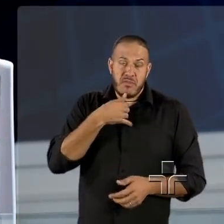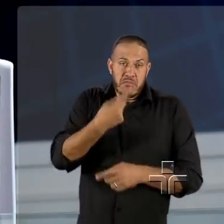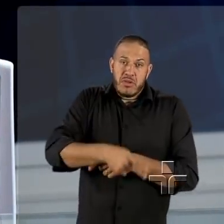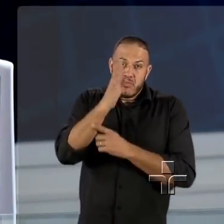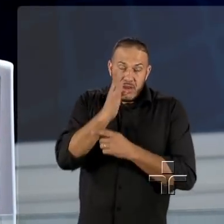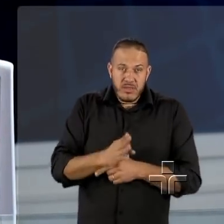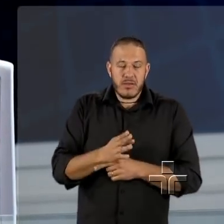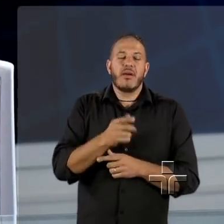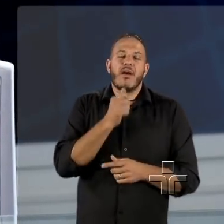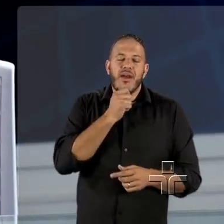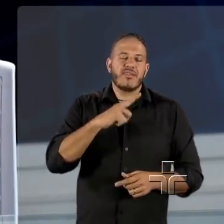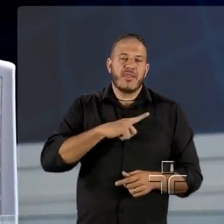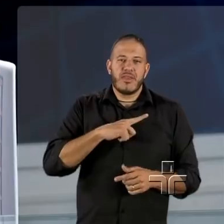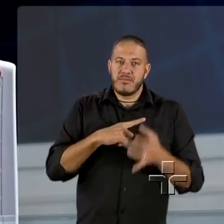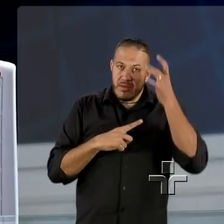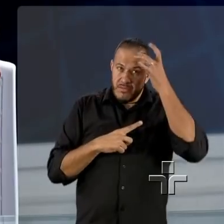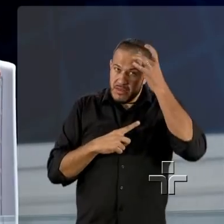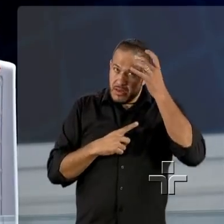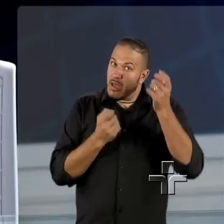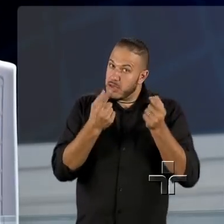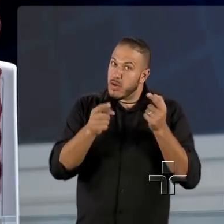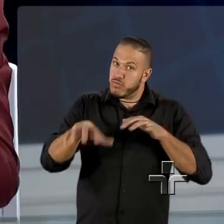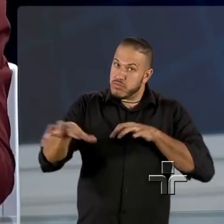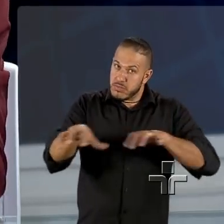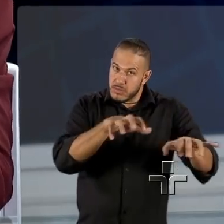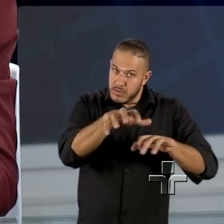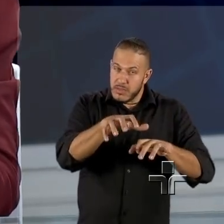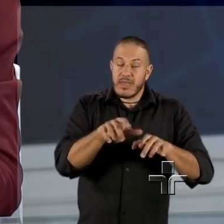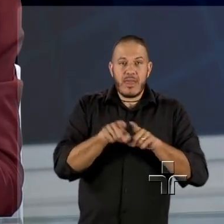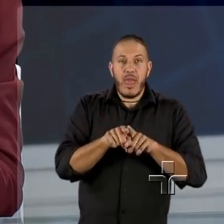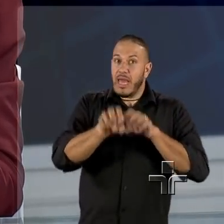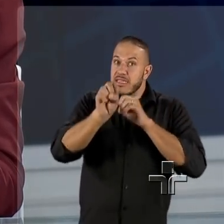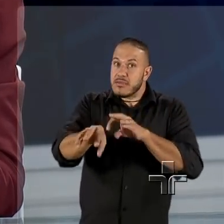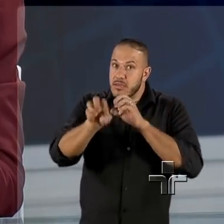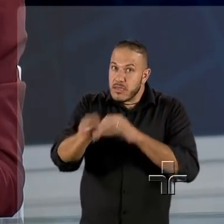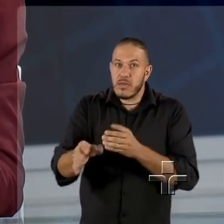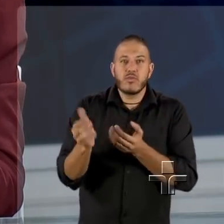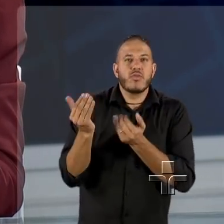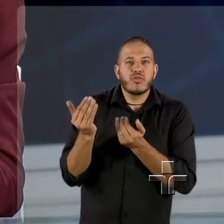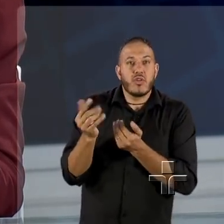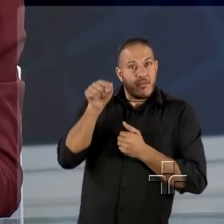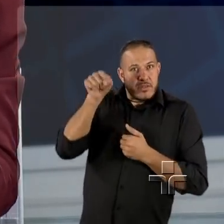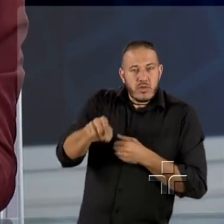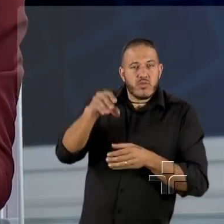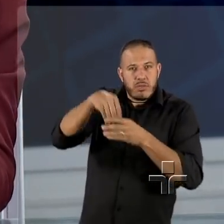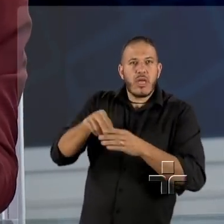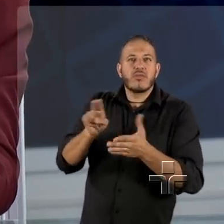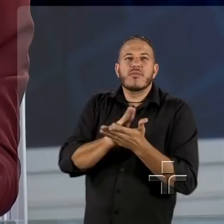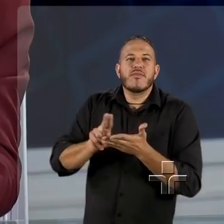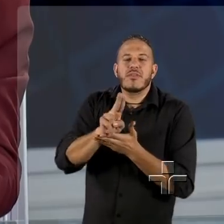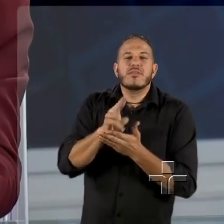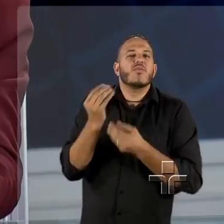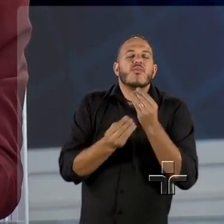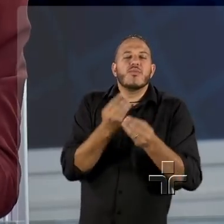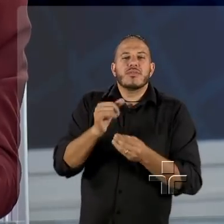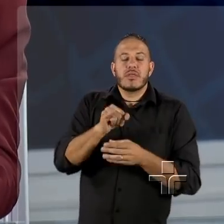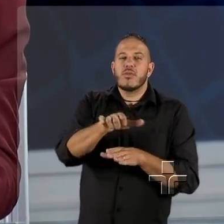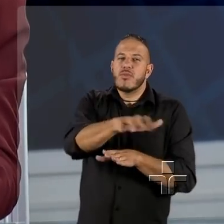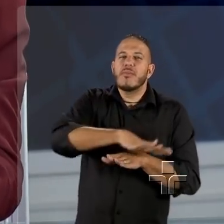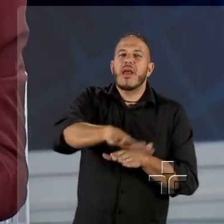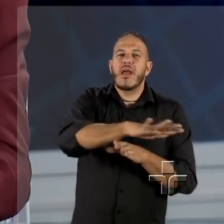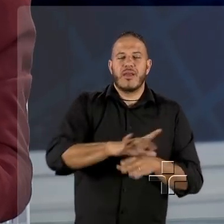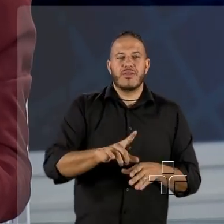às vezes, muito mais na ponta em cima e devia investir mais na ponta embaixo. Me refiro à universidade pública de um